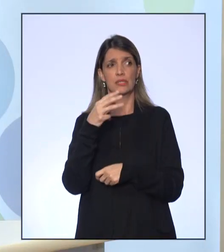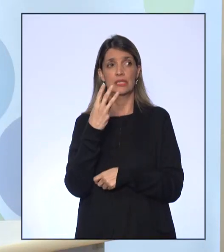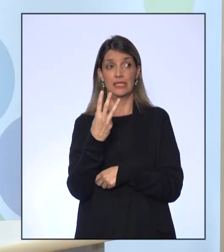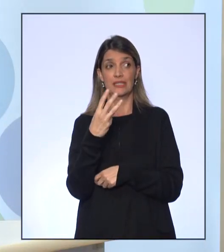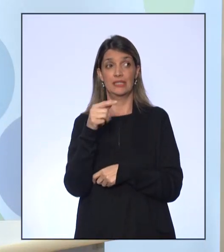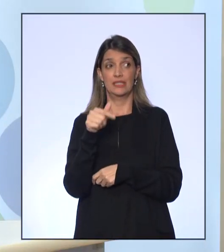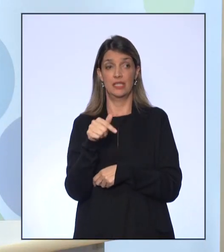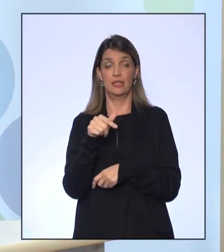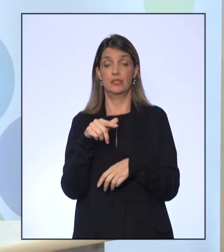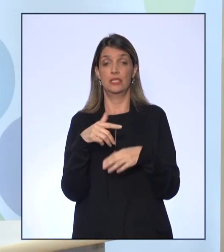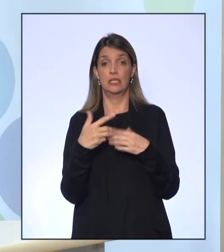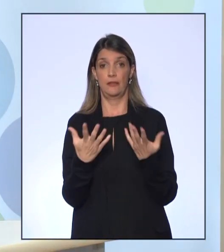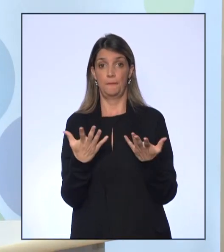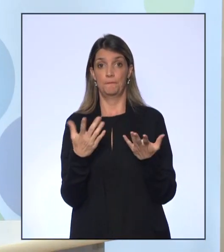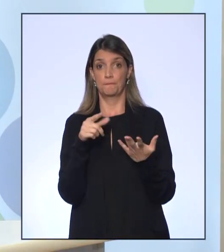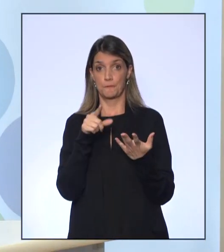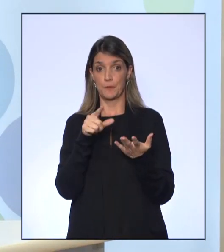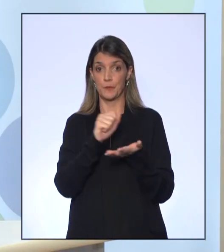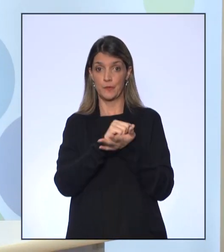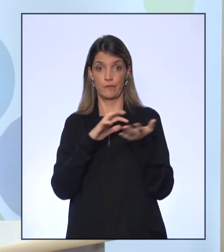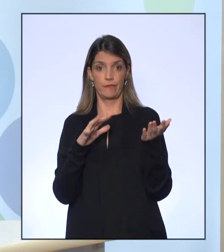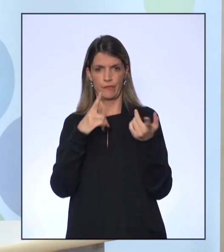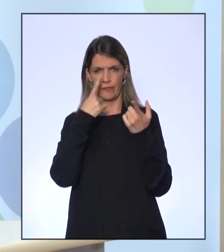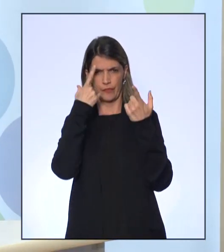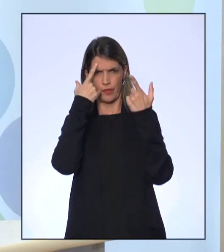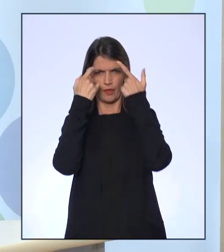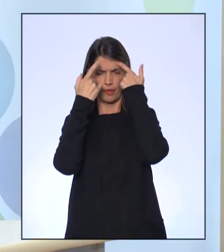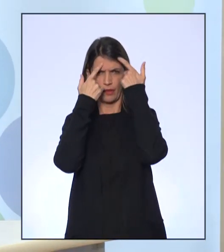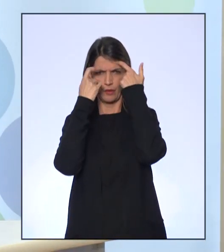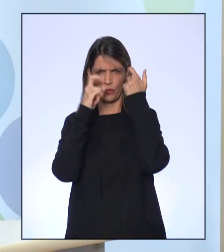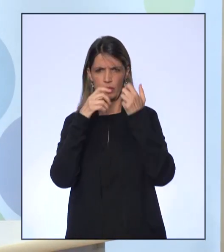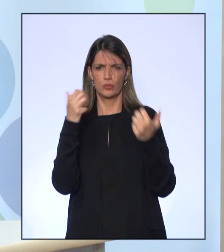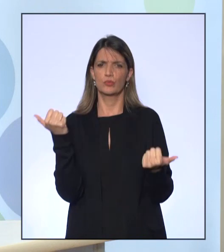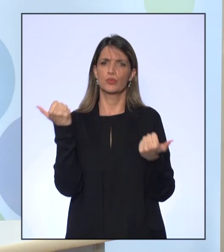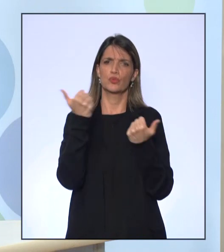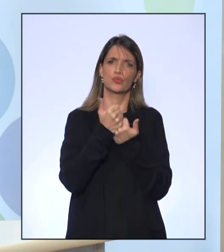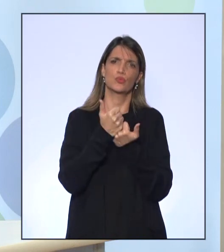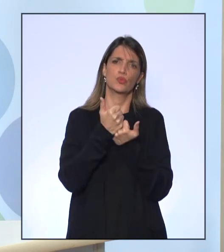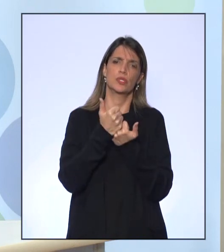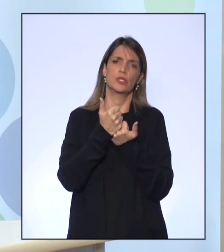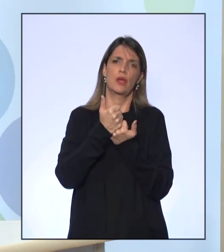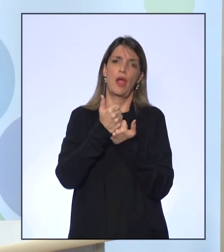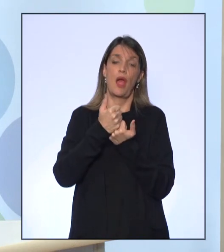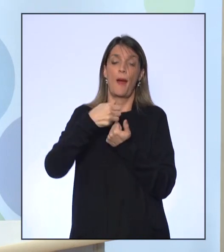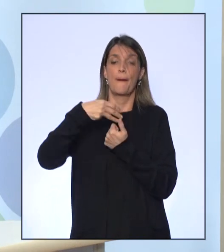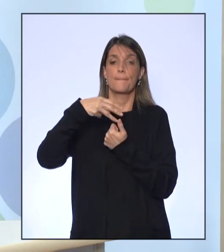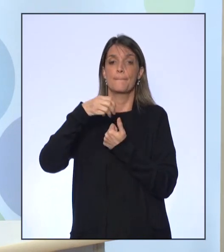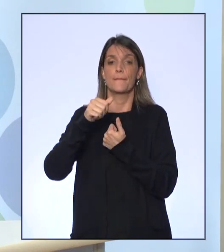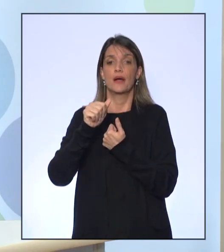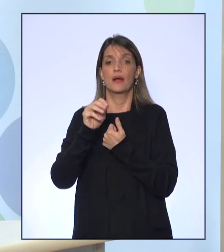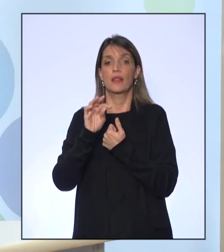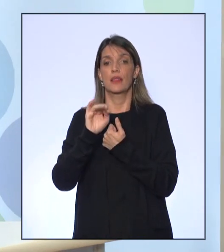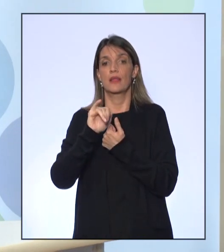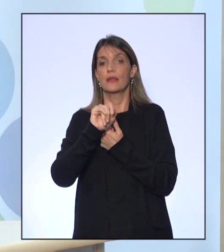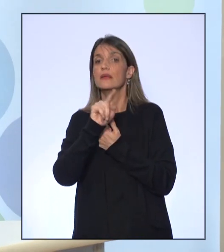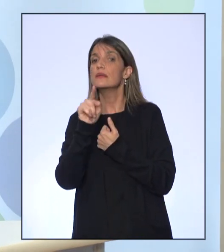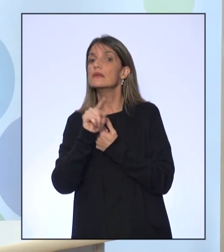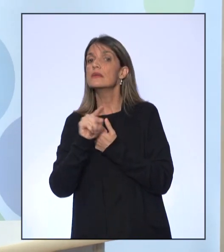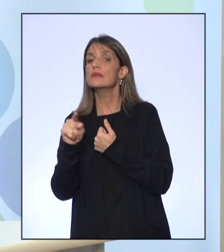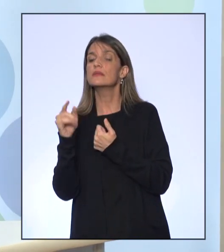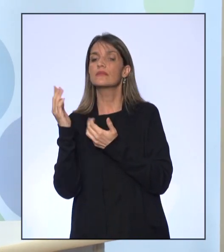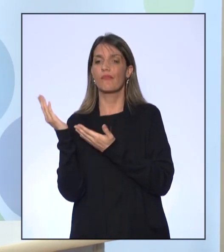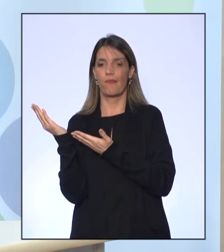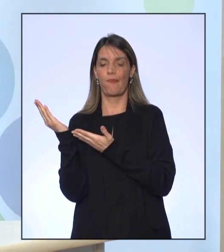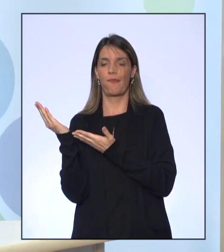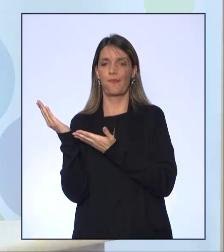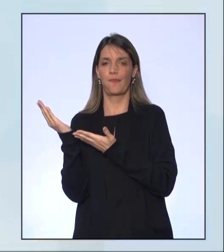Tá. Então, para esse exercício, a ideia era substituir a matriz como eu estou colocando aí, né? Então, nessa matriz aí na tela que vocês